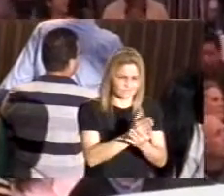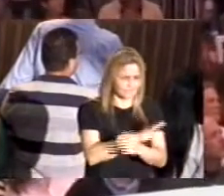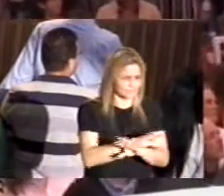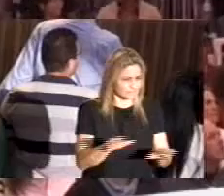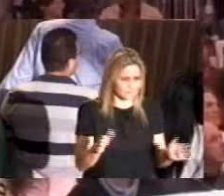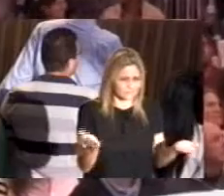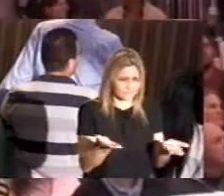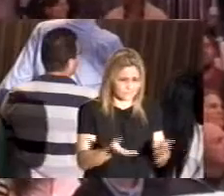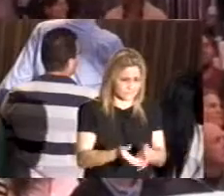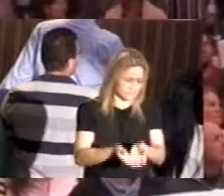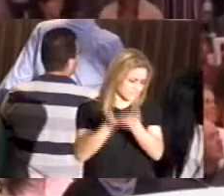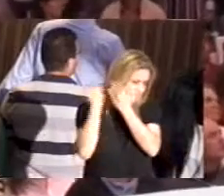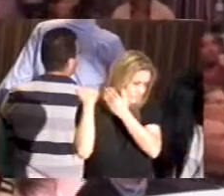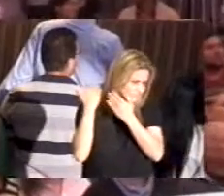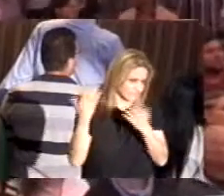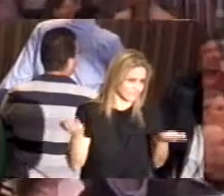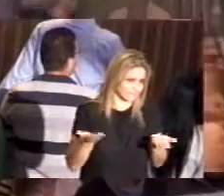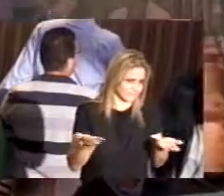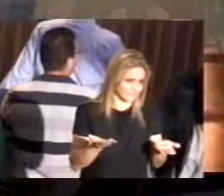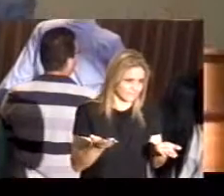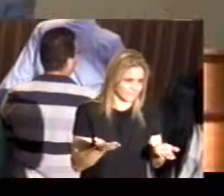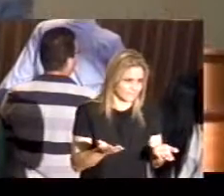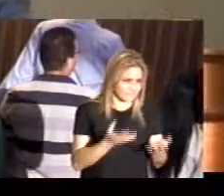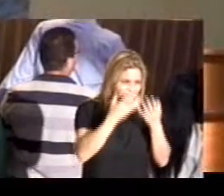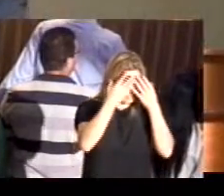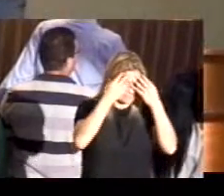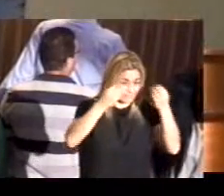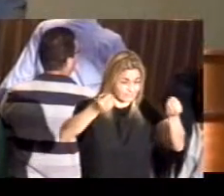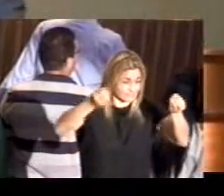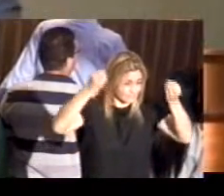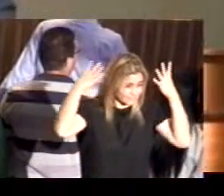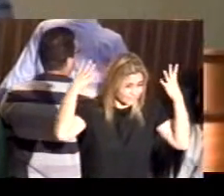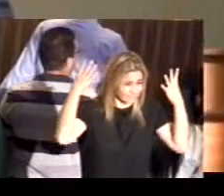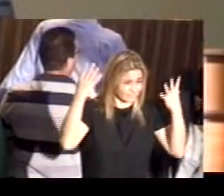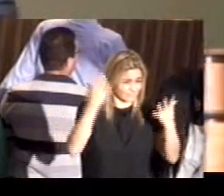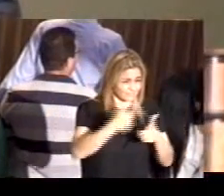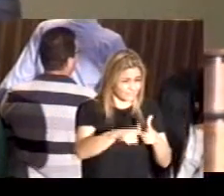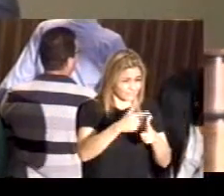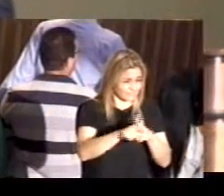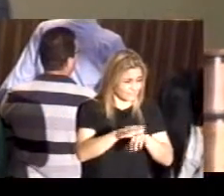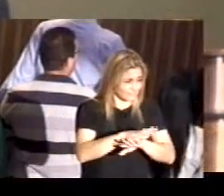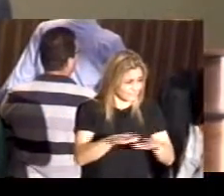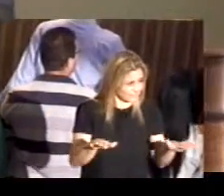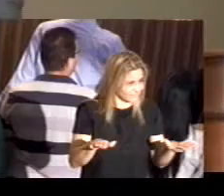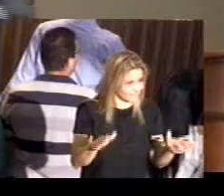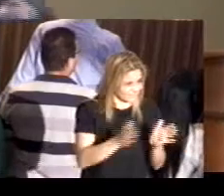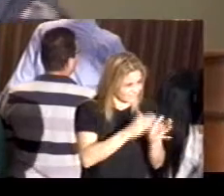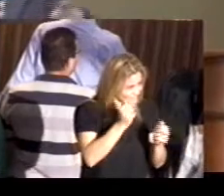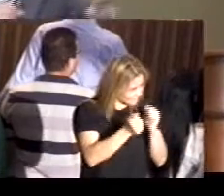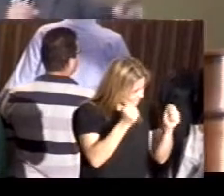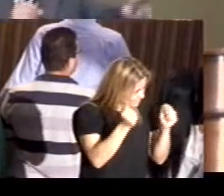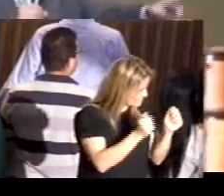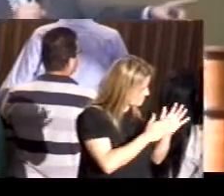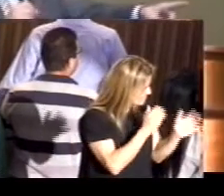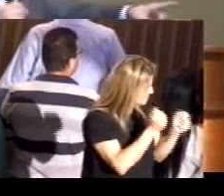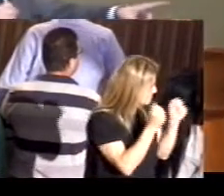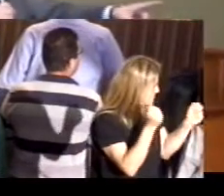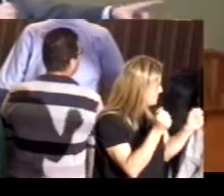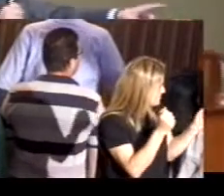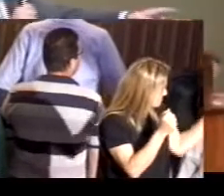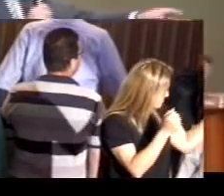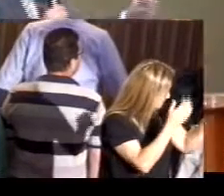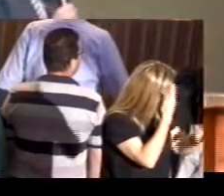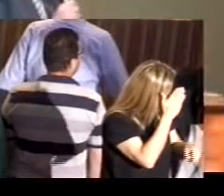que ficou para trás ficou. Amém? Hoje começa de novo. Aleluia. Aleluia, filha. Aleluia. Está entendendo o